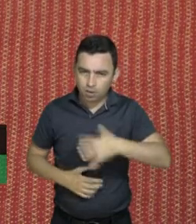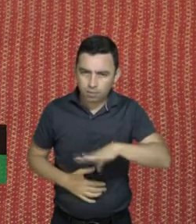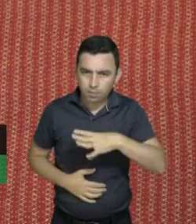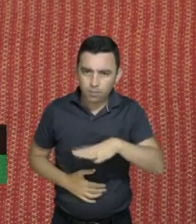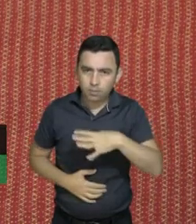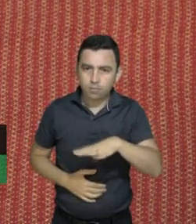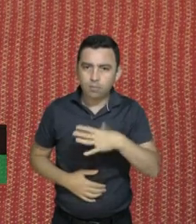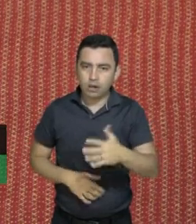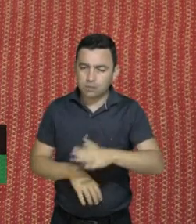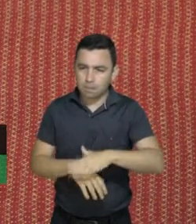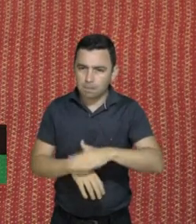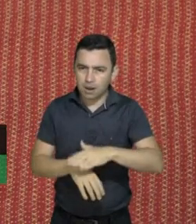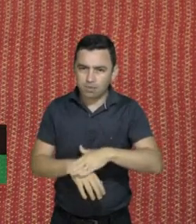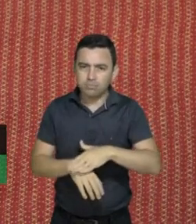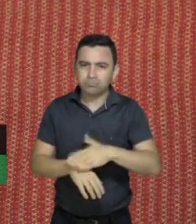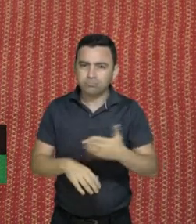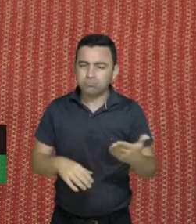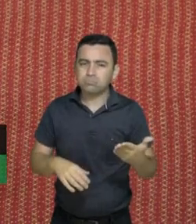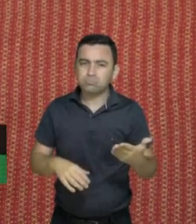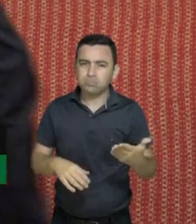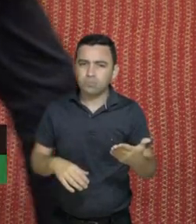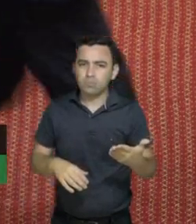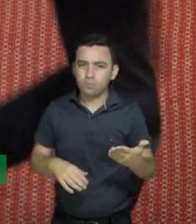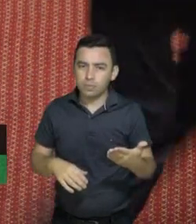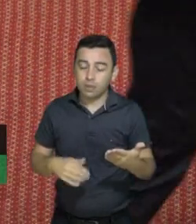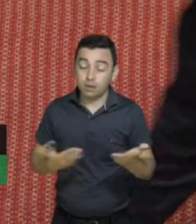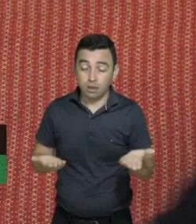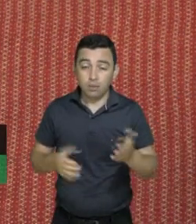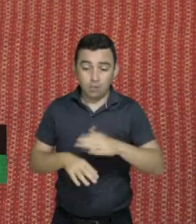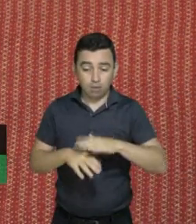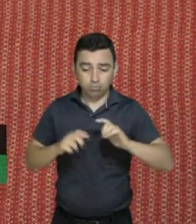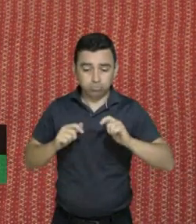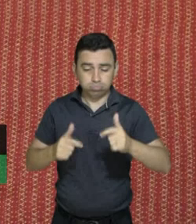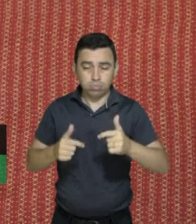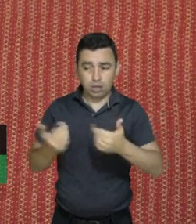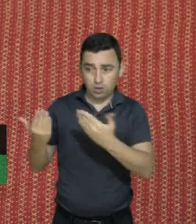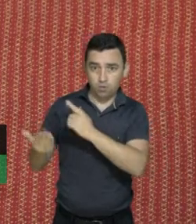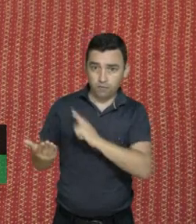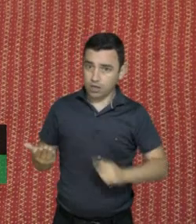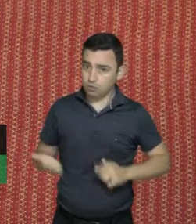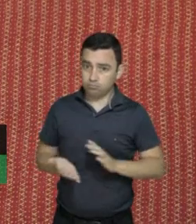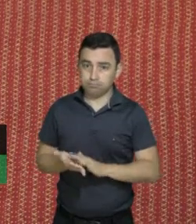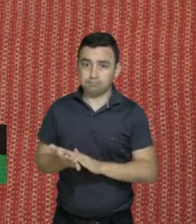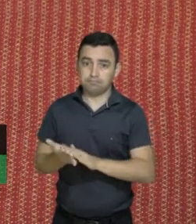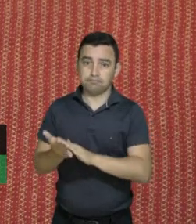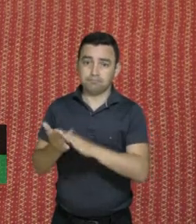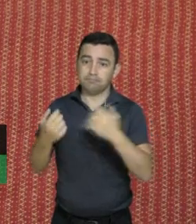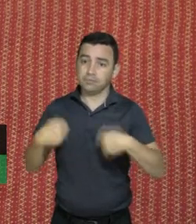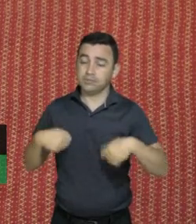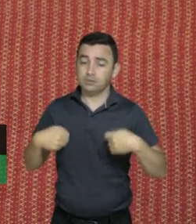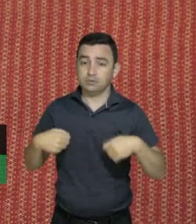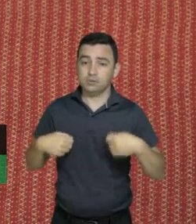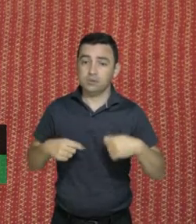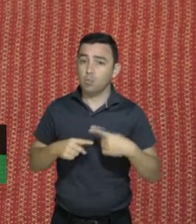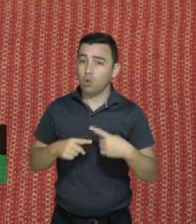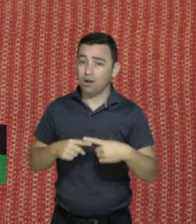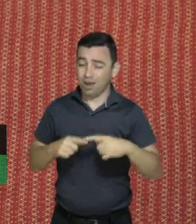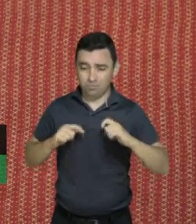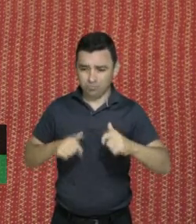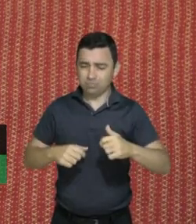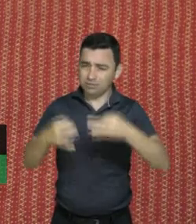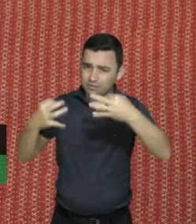botar o dedo na ferida são mais atitudes do governo que nós temos que aplaudir porque é isso mesmo é assim que tá certo